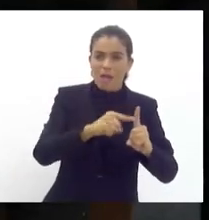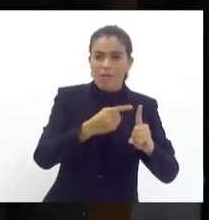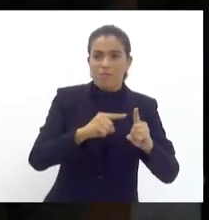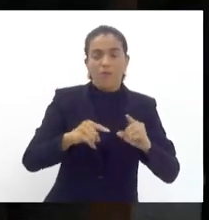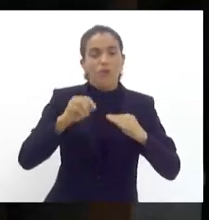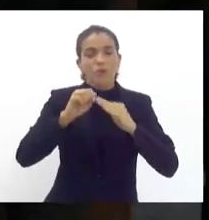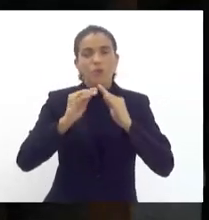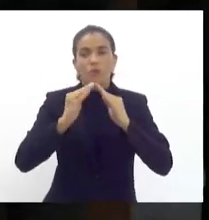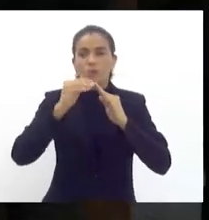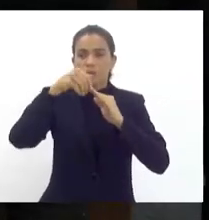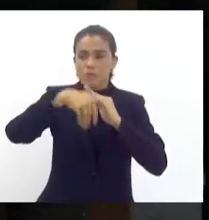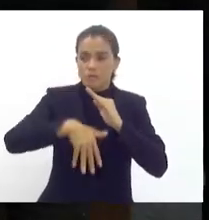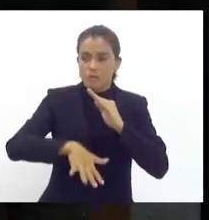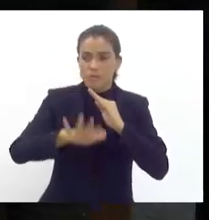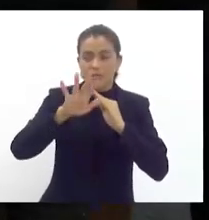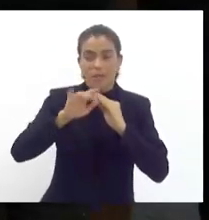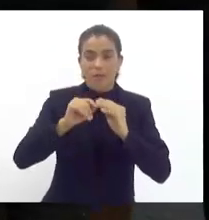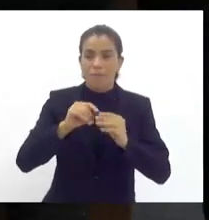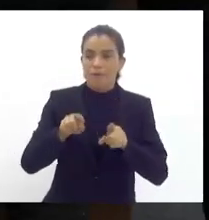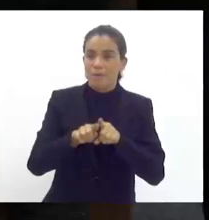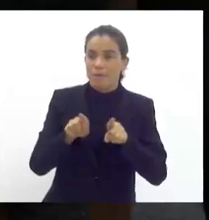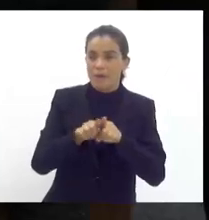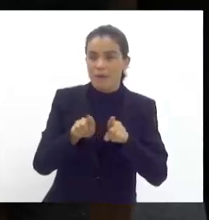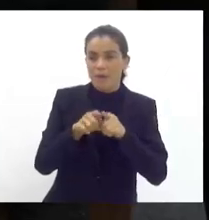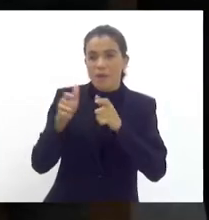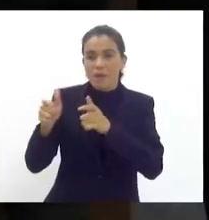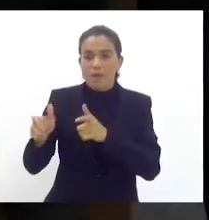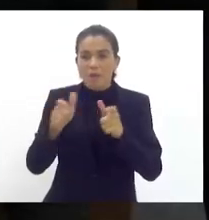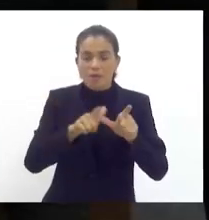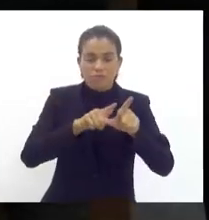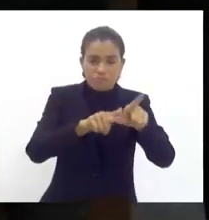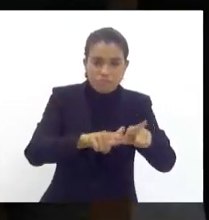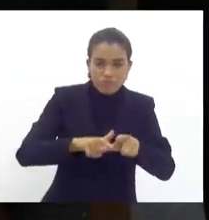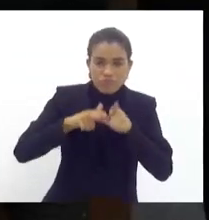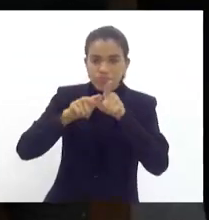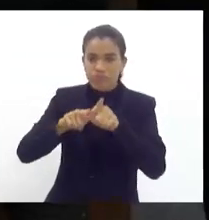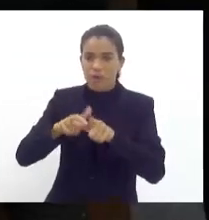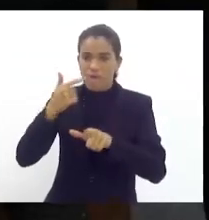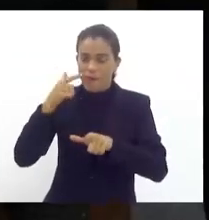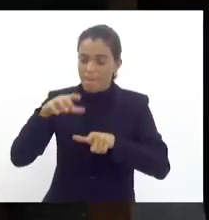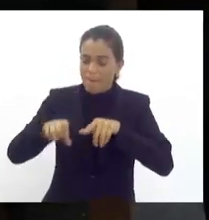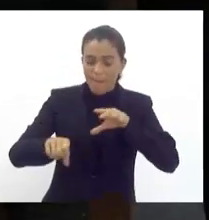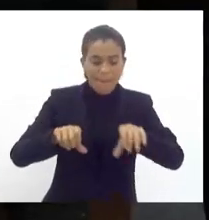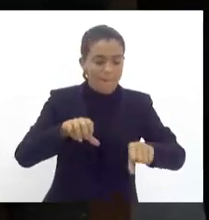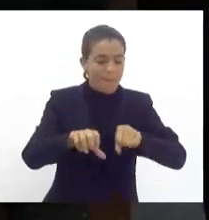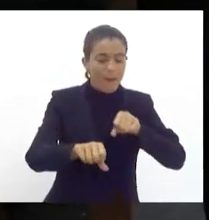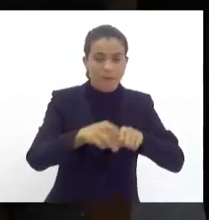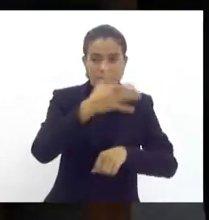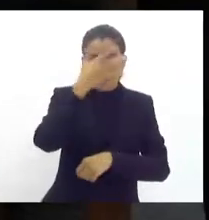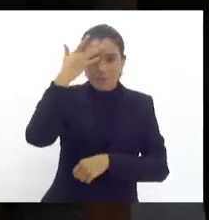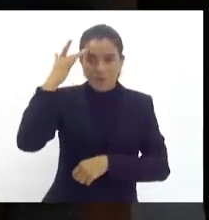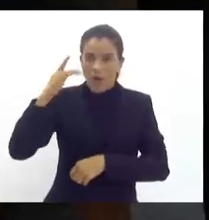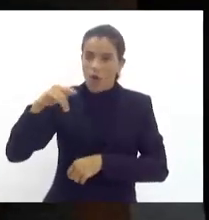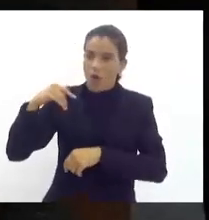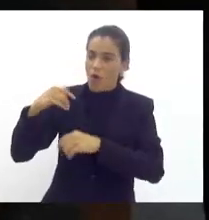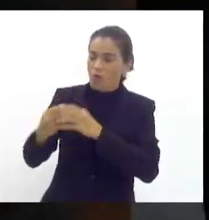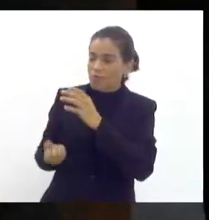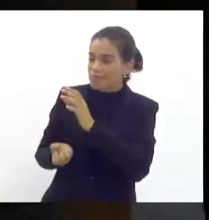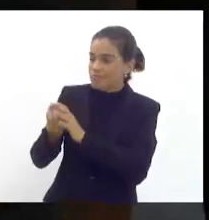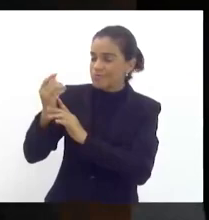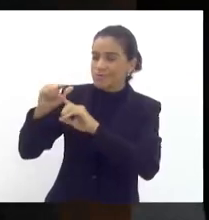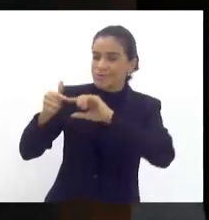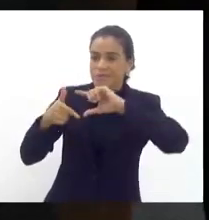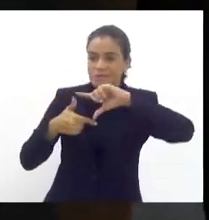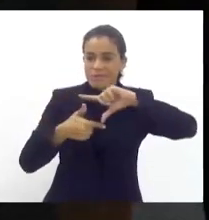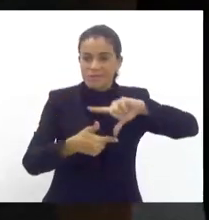templos e de todas as casas de santo onde a gente vê materializar da herança dos povos tradicionais que vieram para o